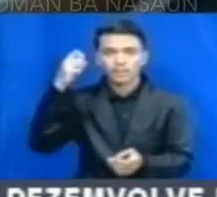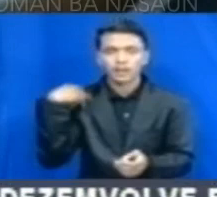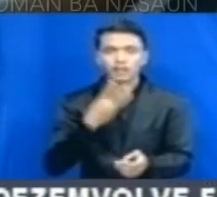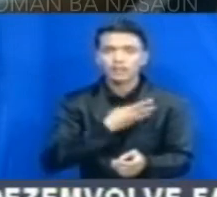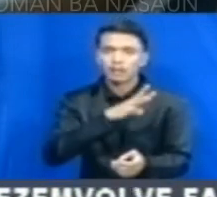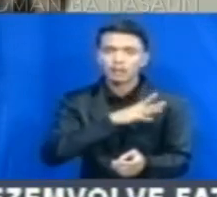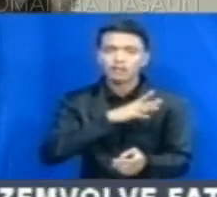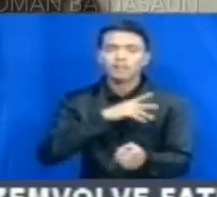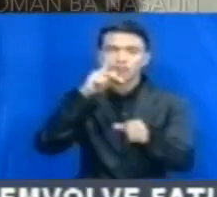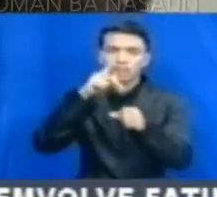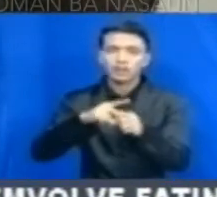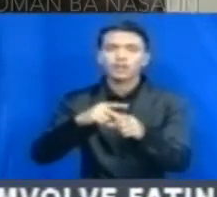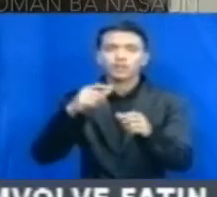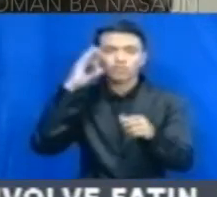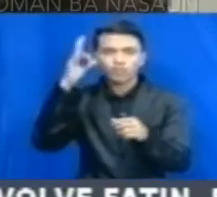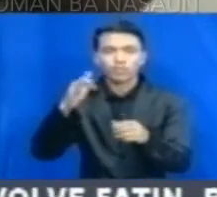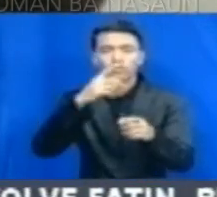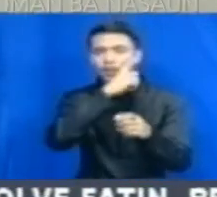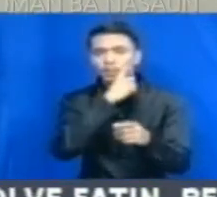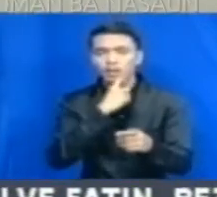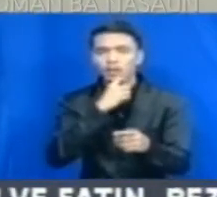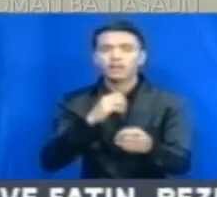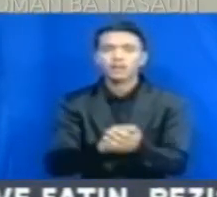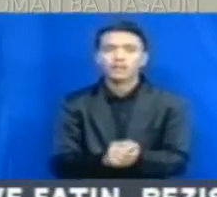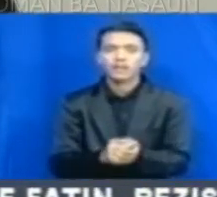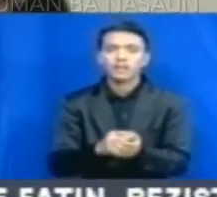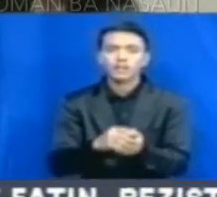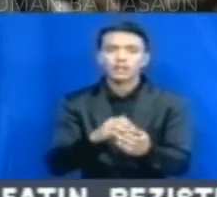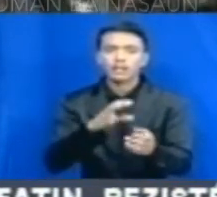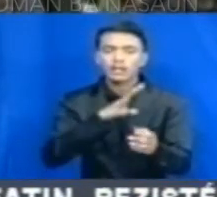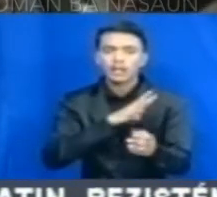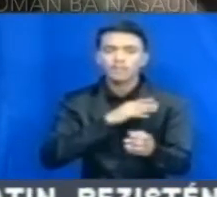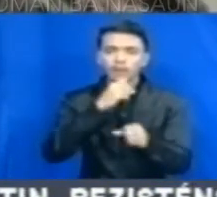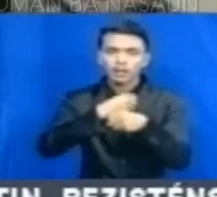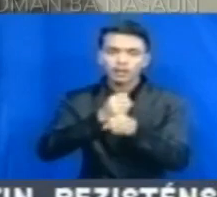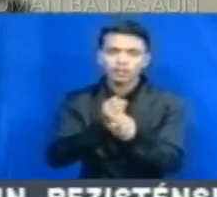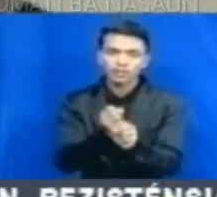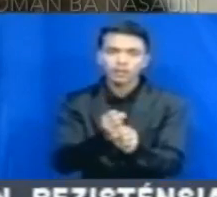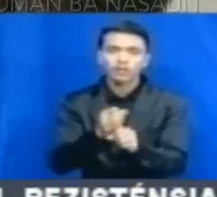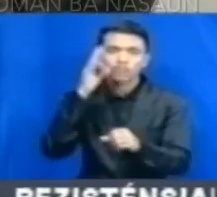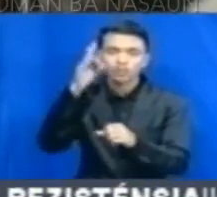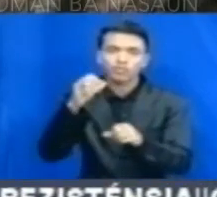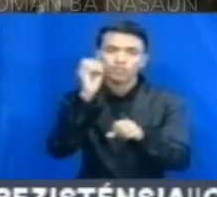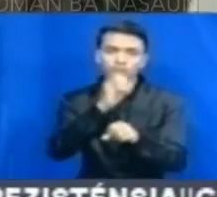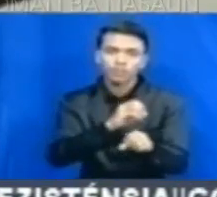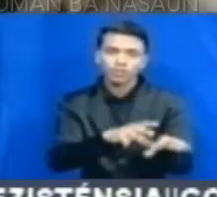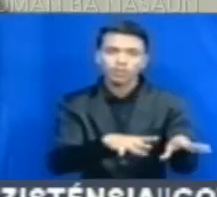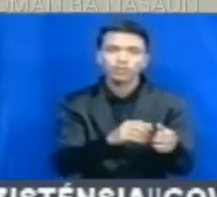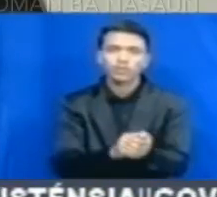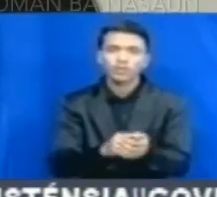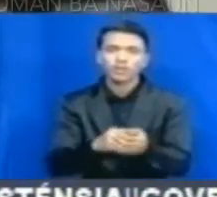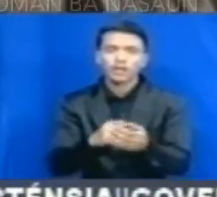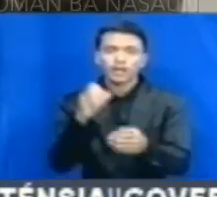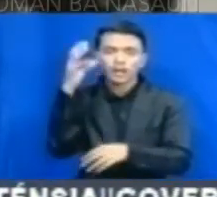minha semana. Agora está depende para café mercado mono. Agora está na camele e laçai. Agora está a uija, mas a água agora